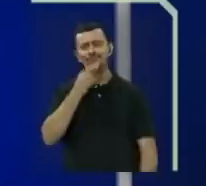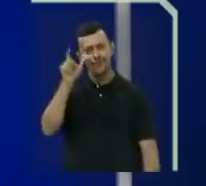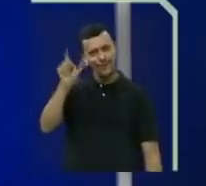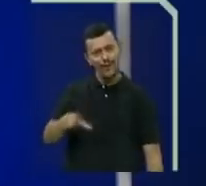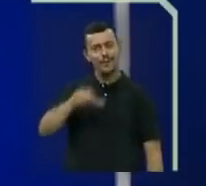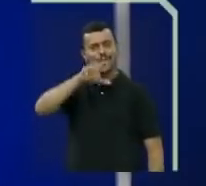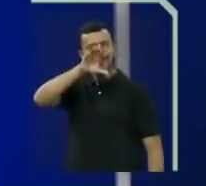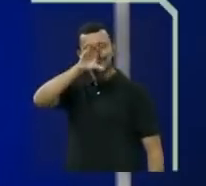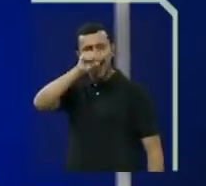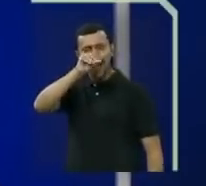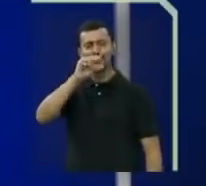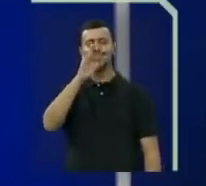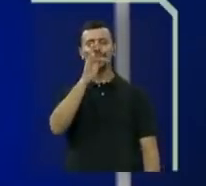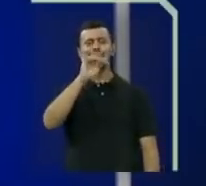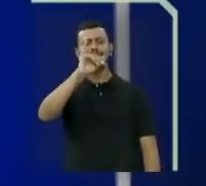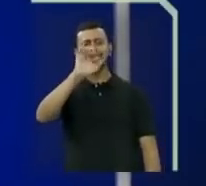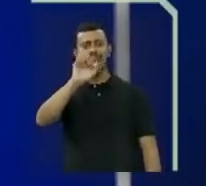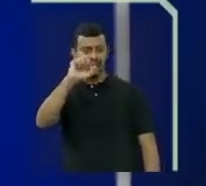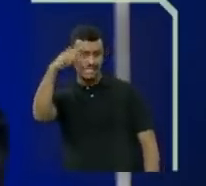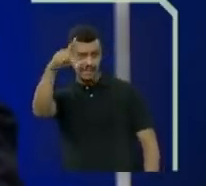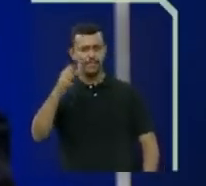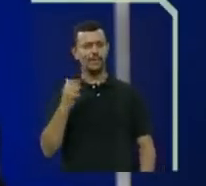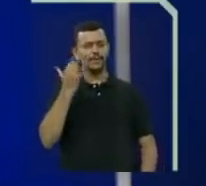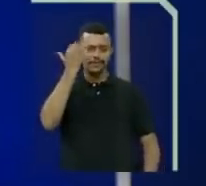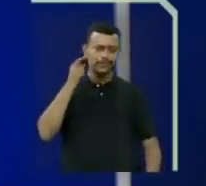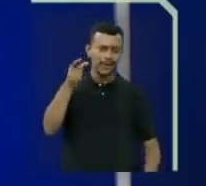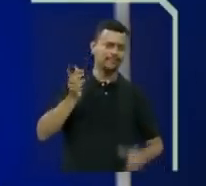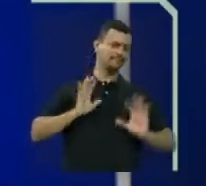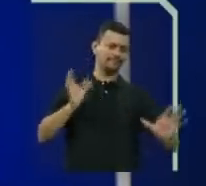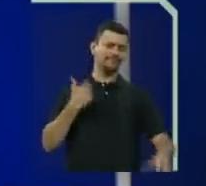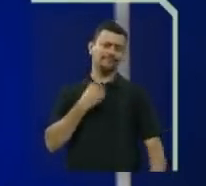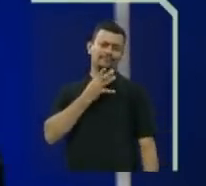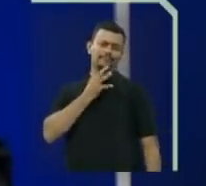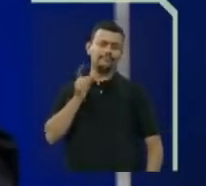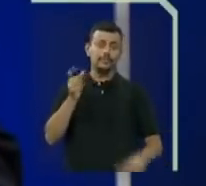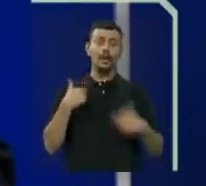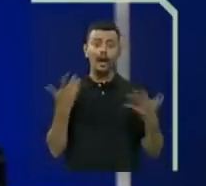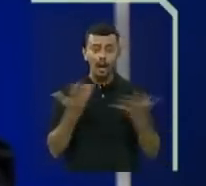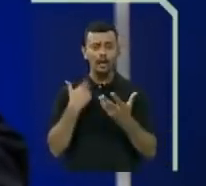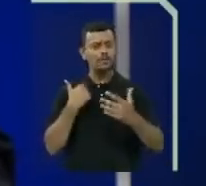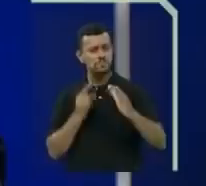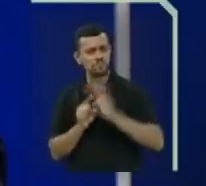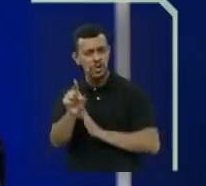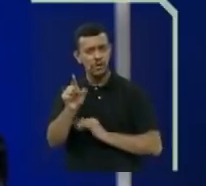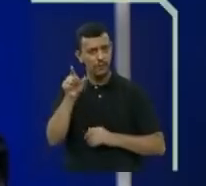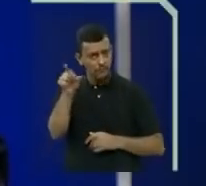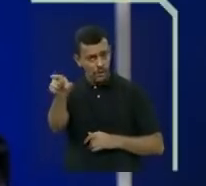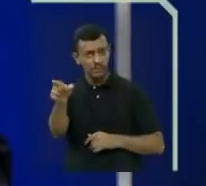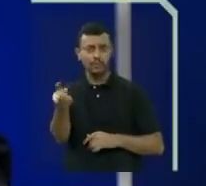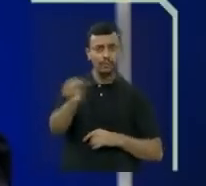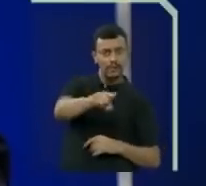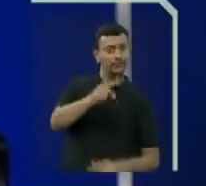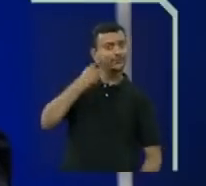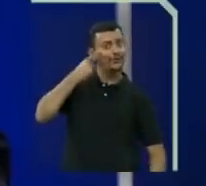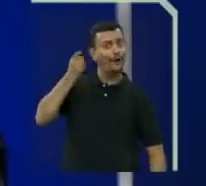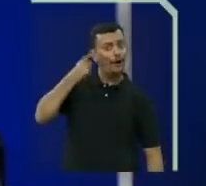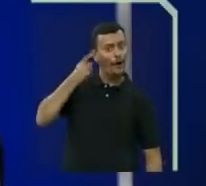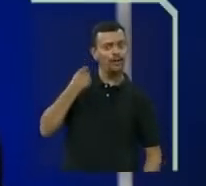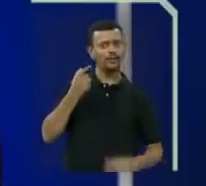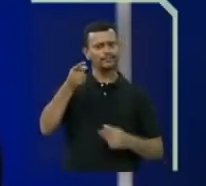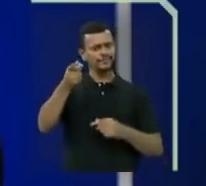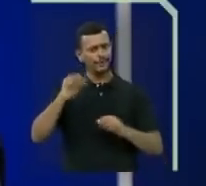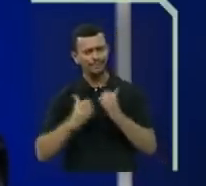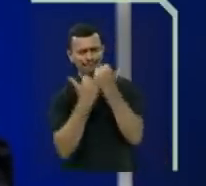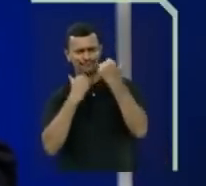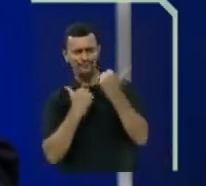tem lado nessa disputa. Eu queria perguntar ao senhor, assim como o senhor e o Dória aprovaram e apoiaram a reforma trabalhista,